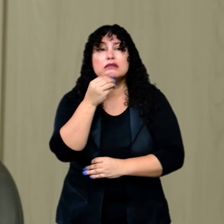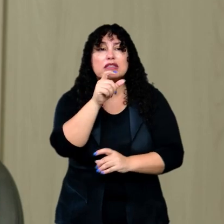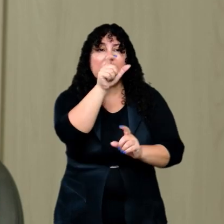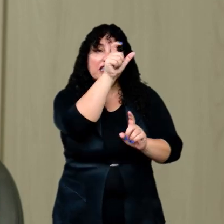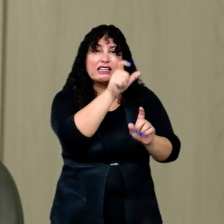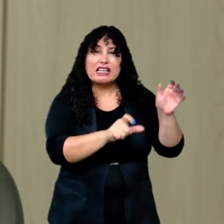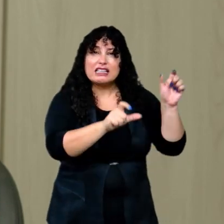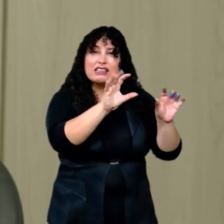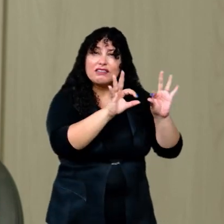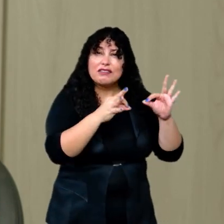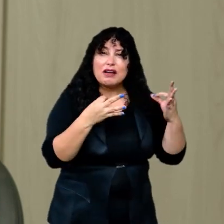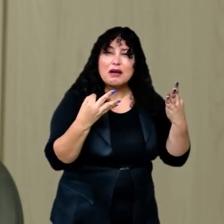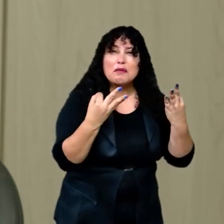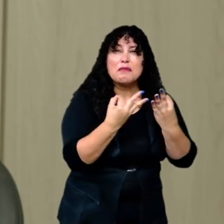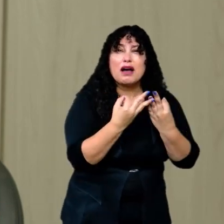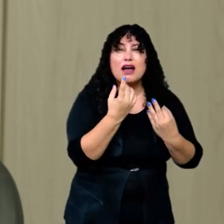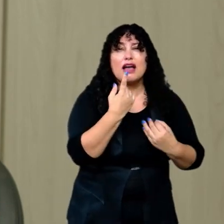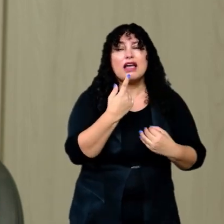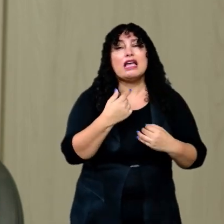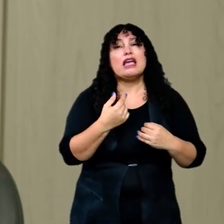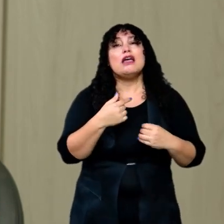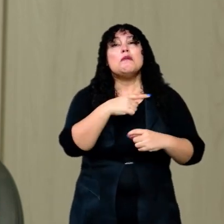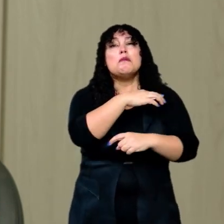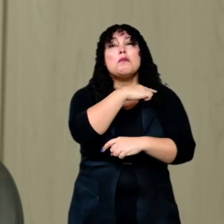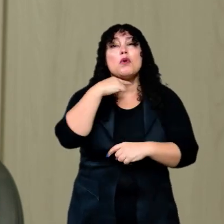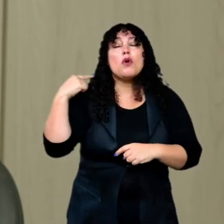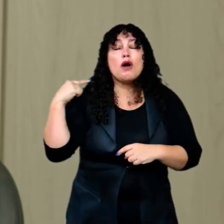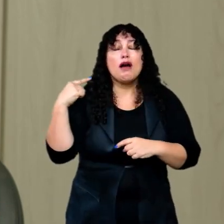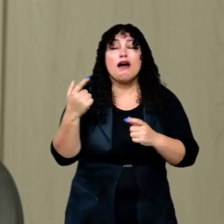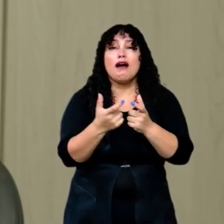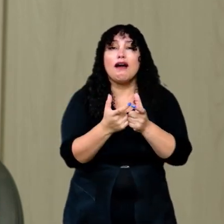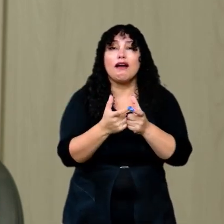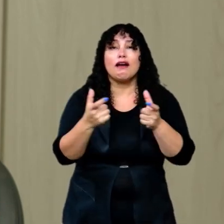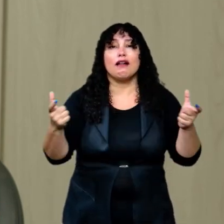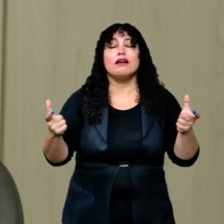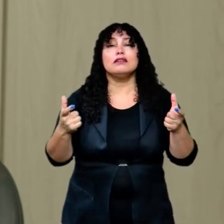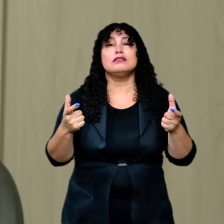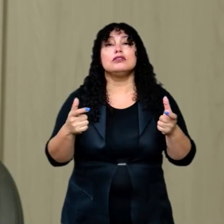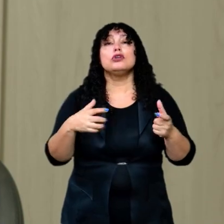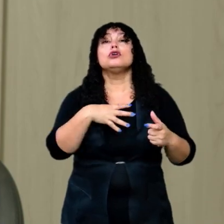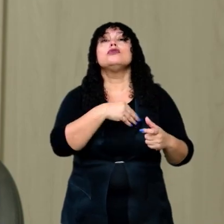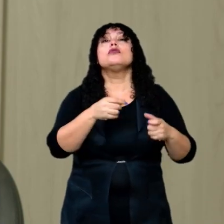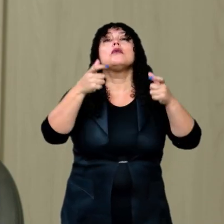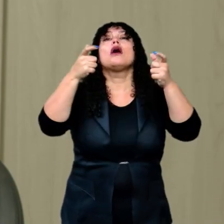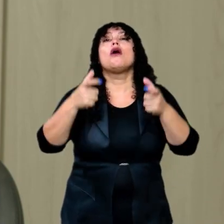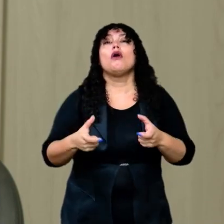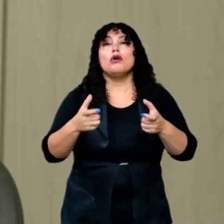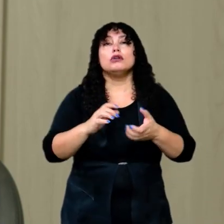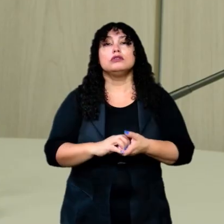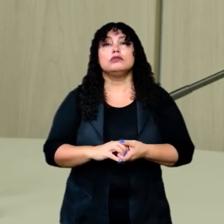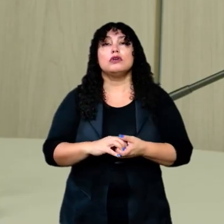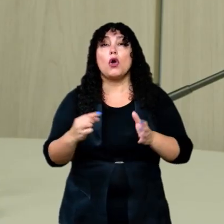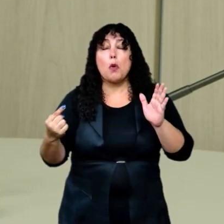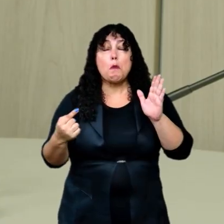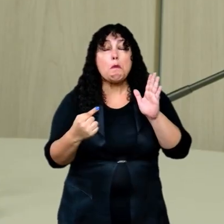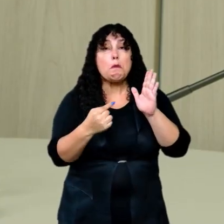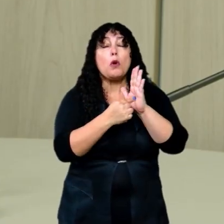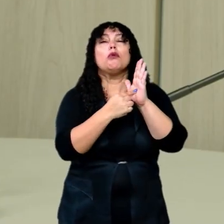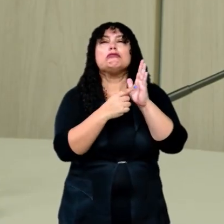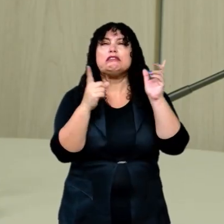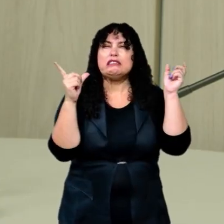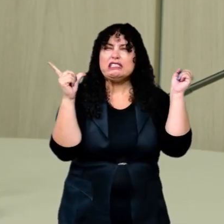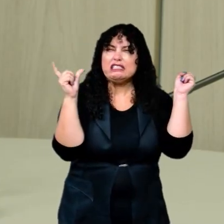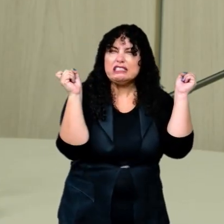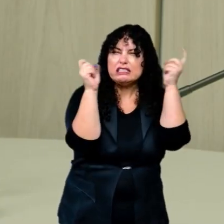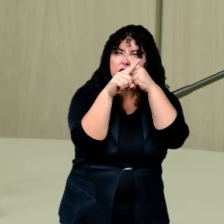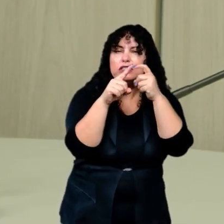pais irem antes dos filhos é muito grande. E eles vão para onde? Esse é um ponto bem delicado, né?